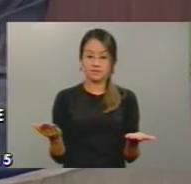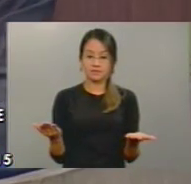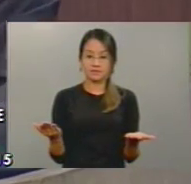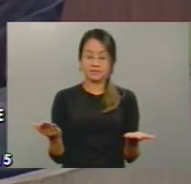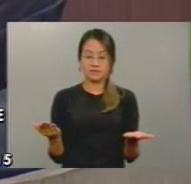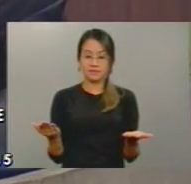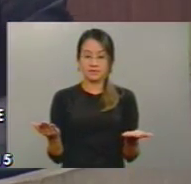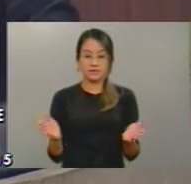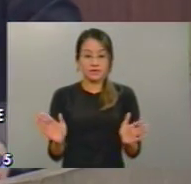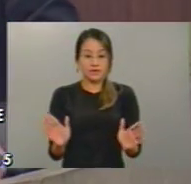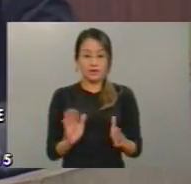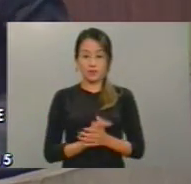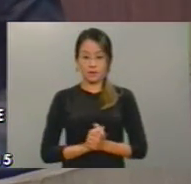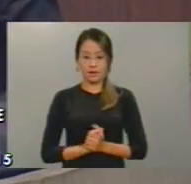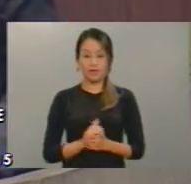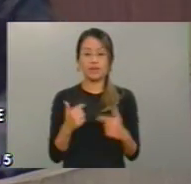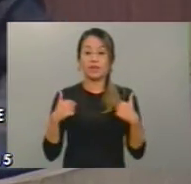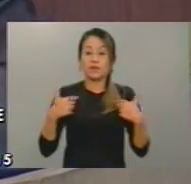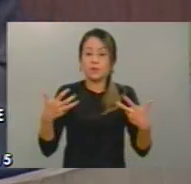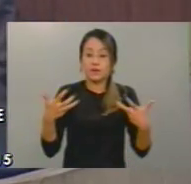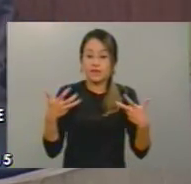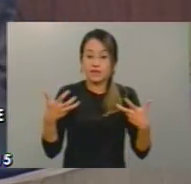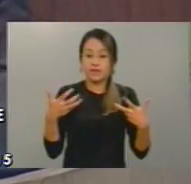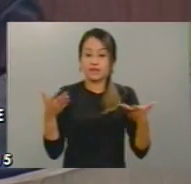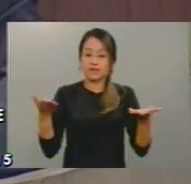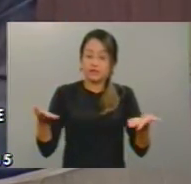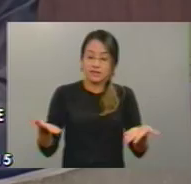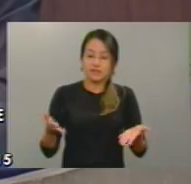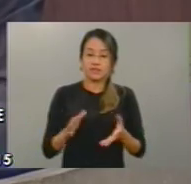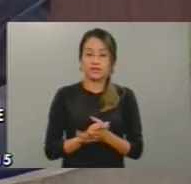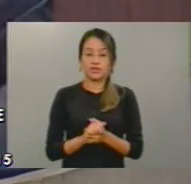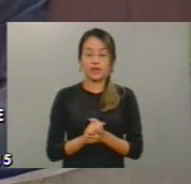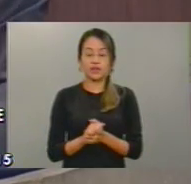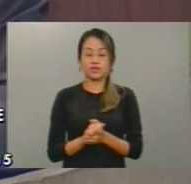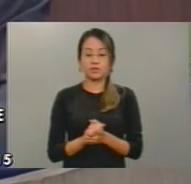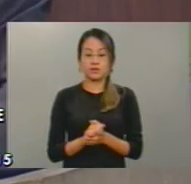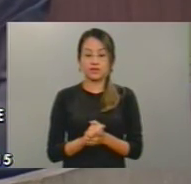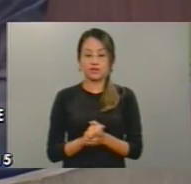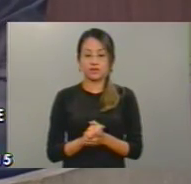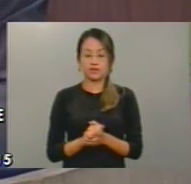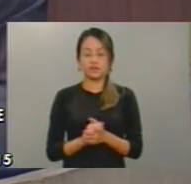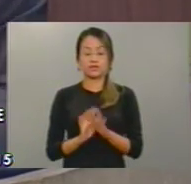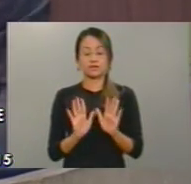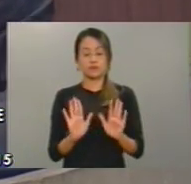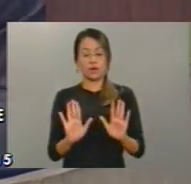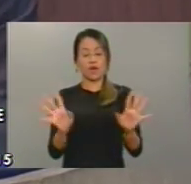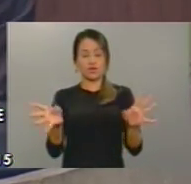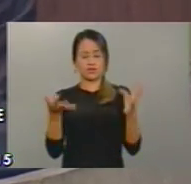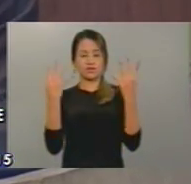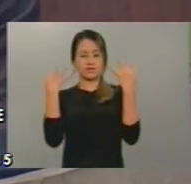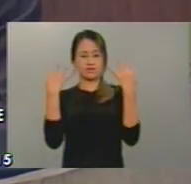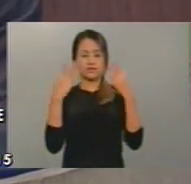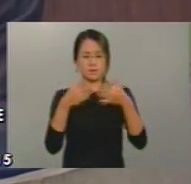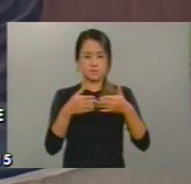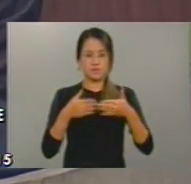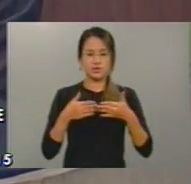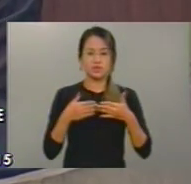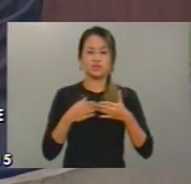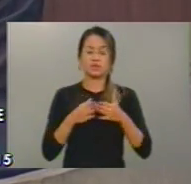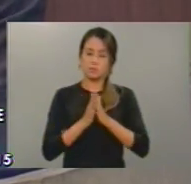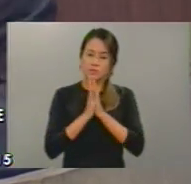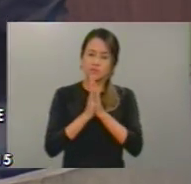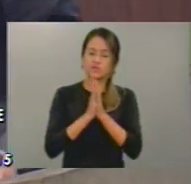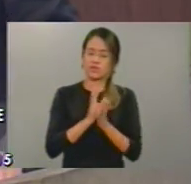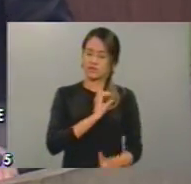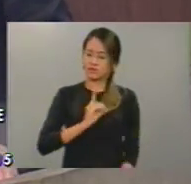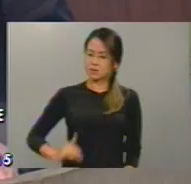Portanto, eu queria aqui, obviamente, ouvirei com muita atenção o deputado Evandro